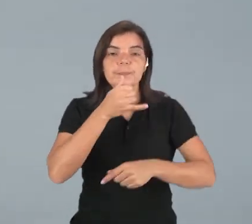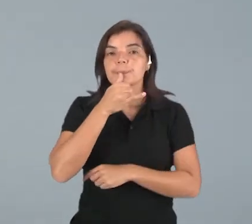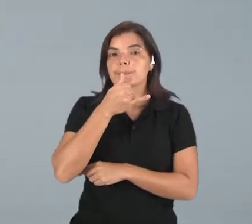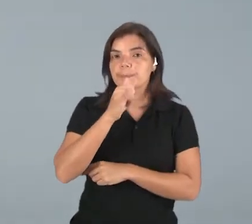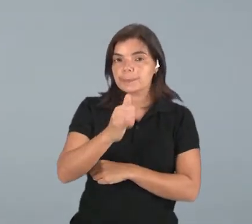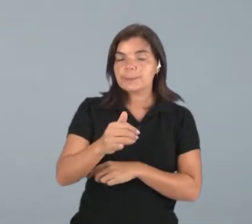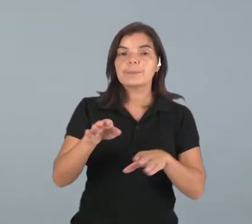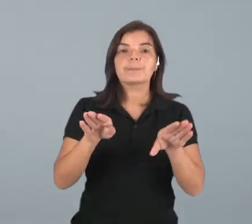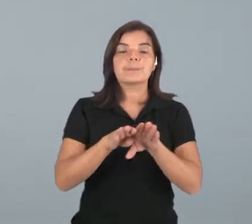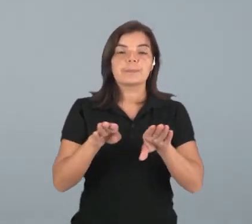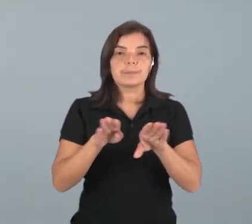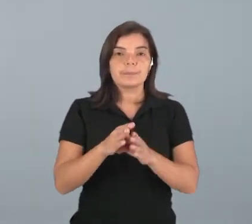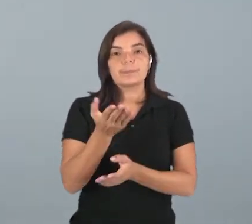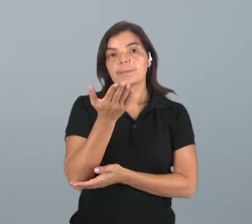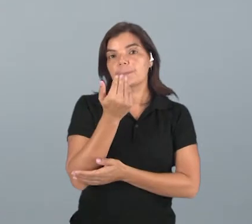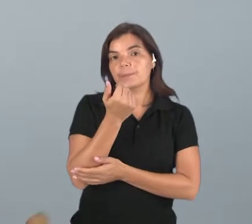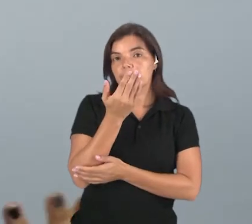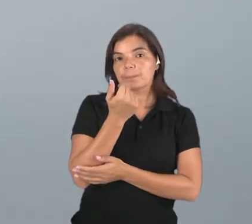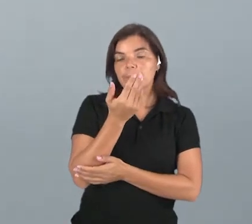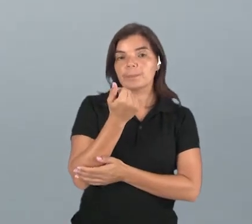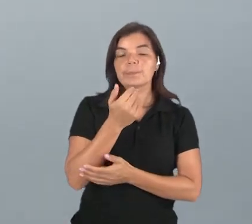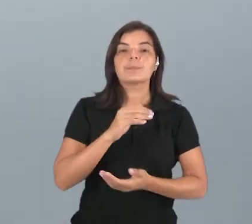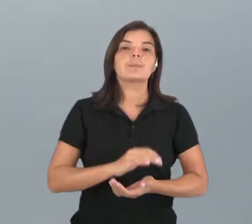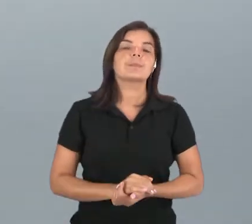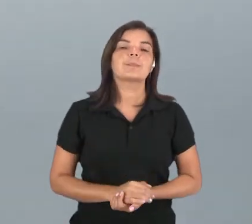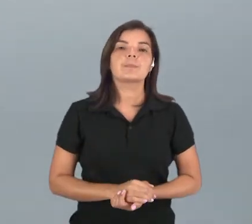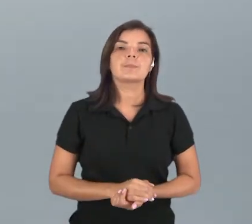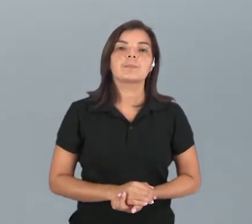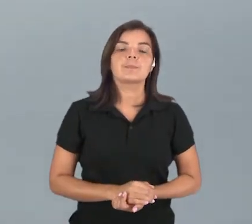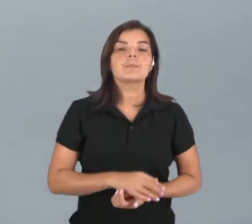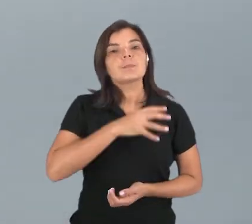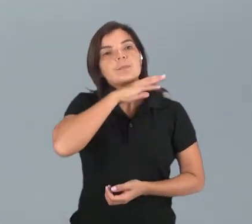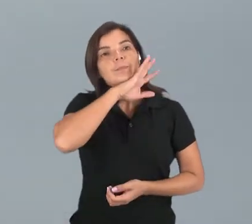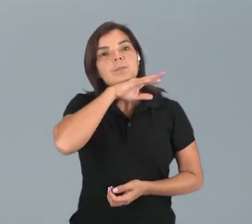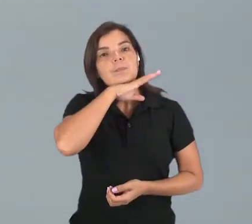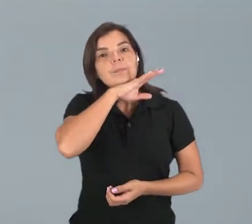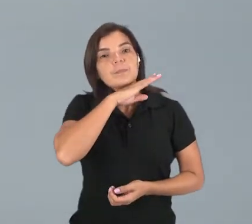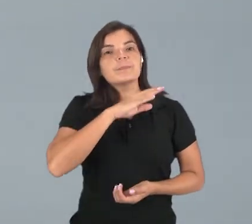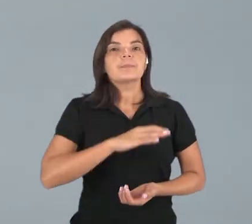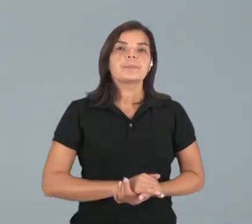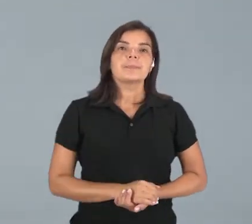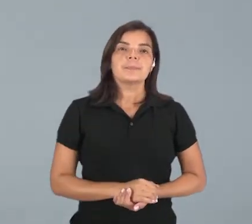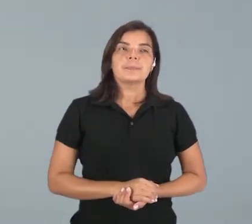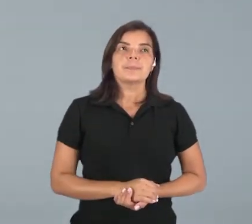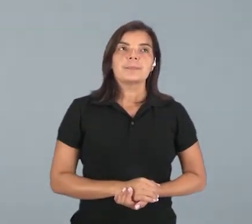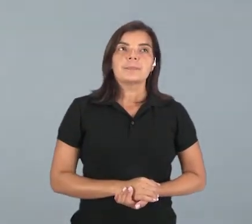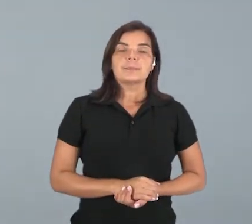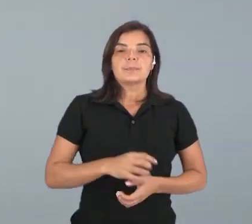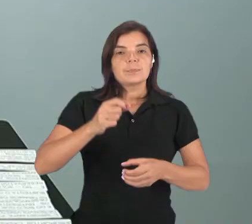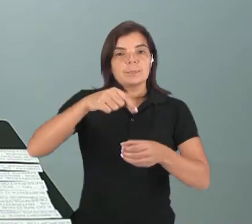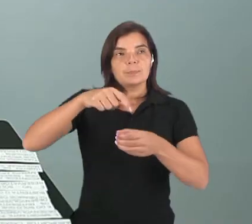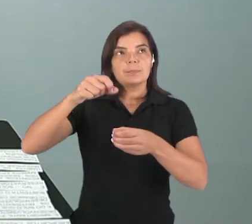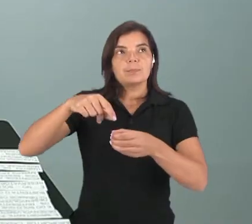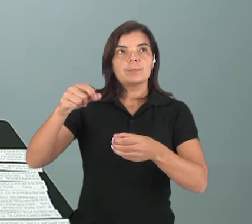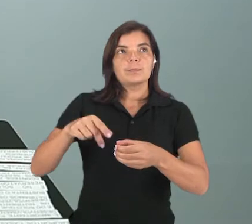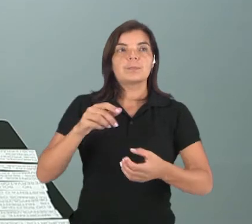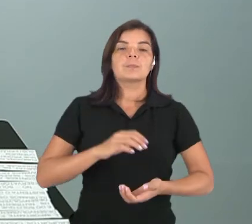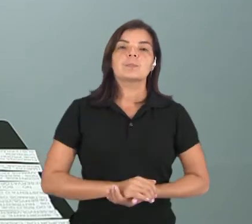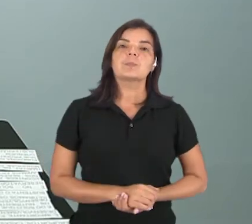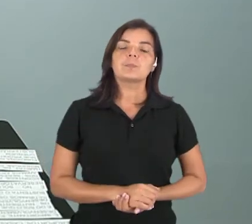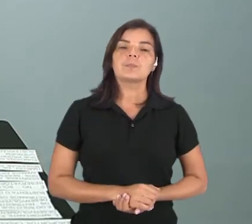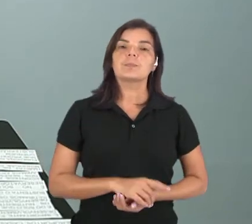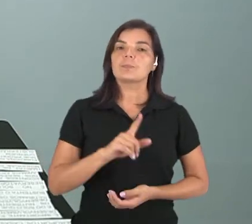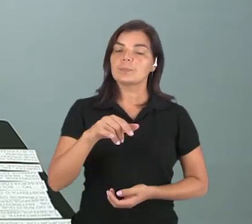energia, além da alimentação, né, para a alimentação dos animais, para os plantios, né,